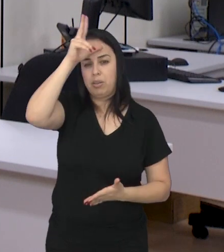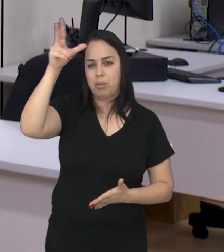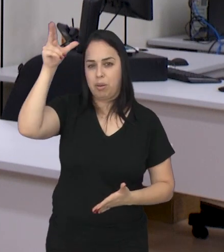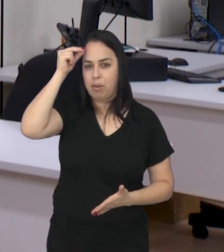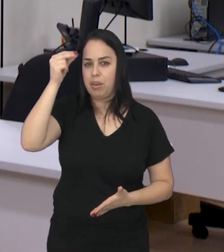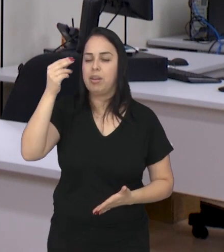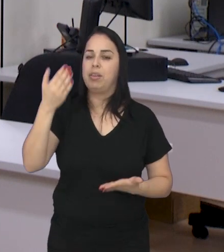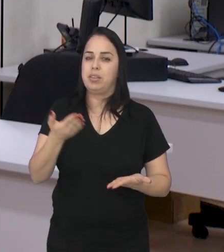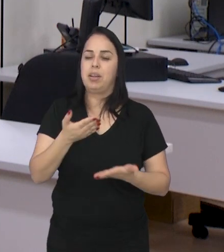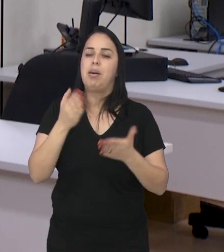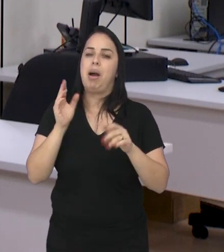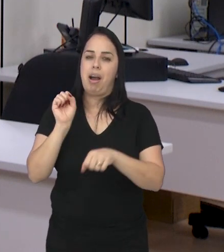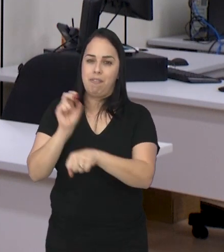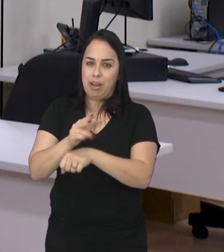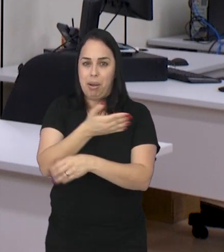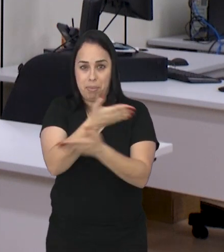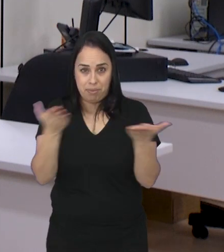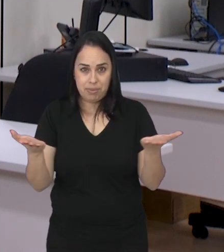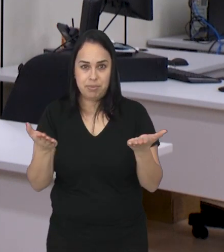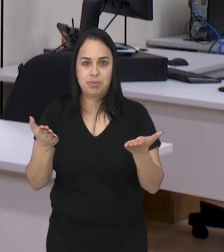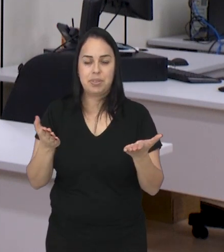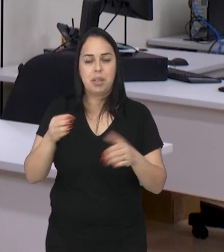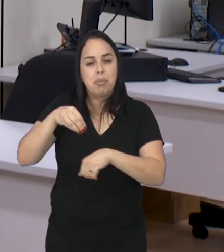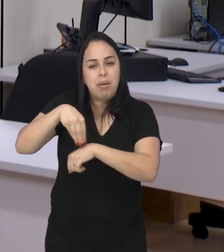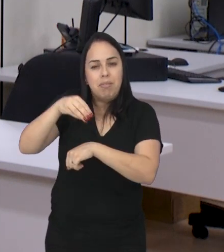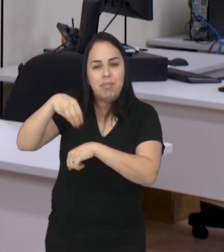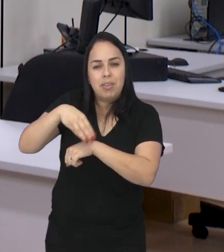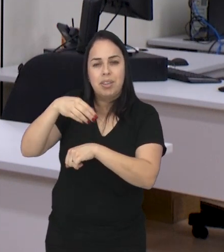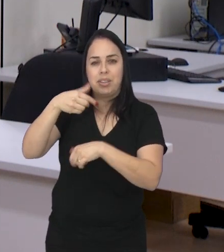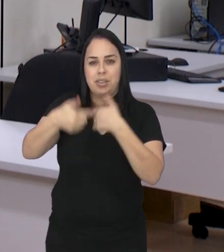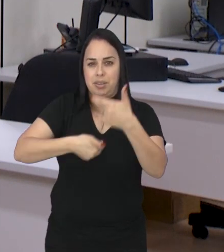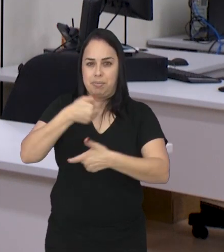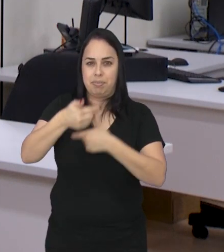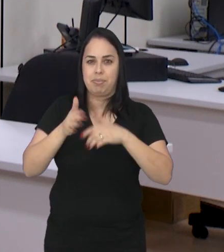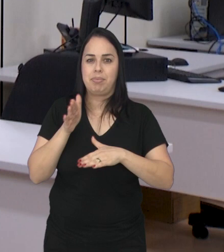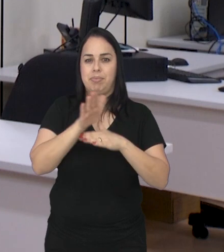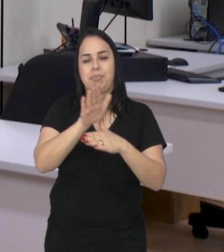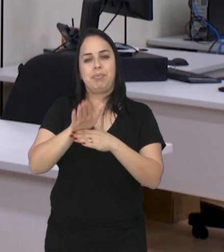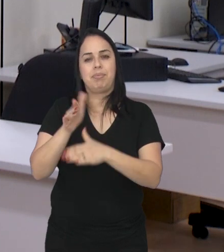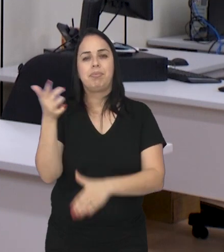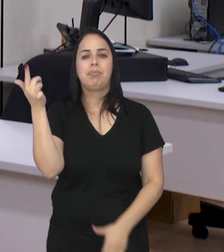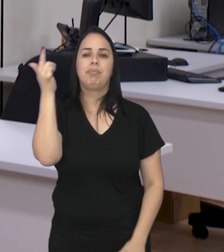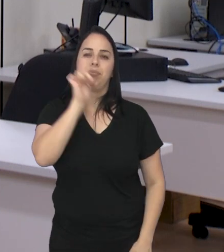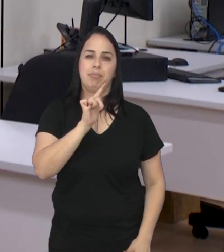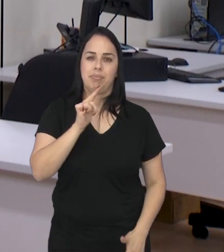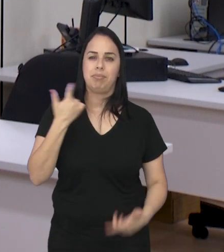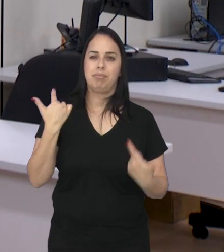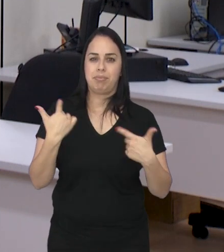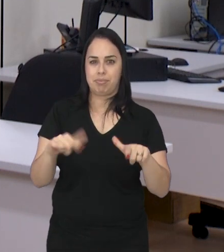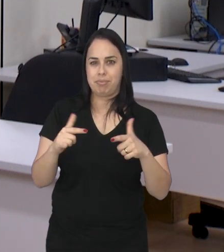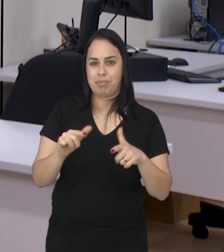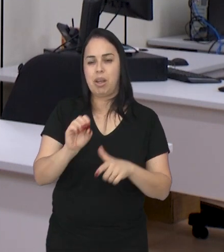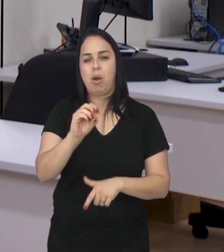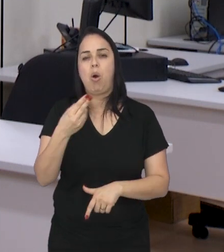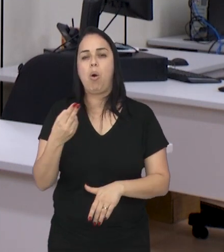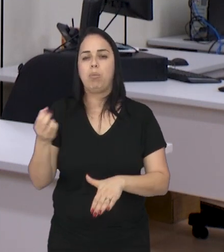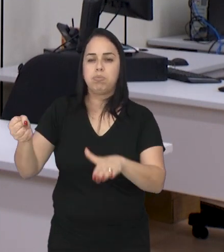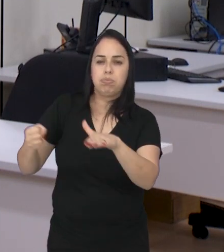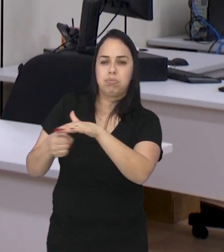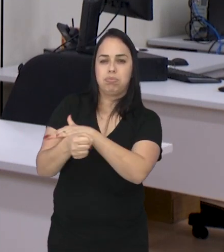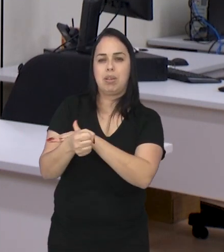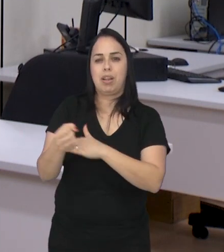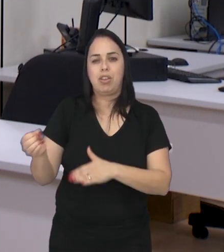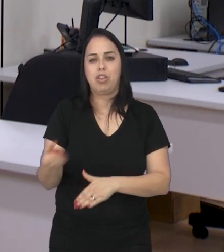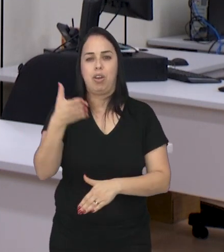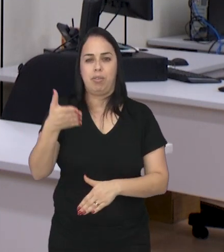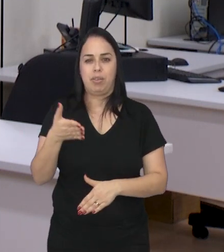Então essas vagas aí são para você tá bom e tem mais dicas de vagas para te ajudar a conseguir um emprego ou uma